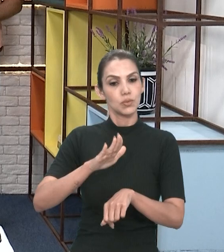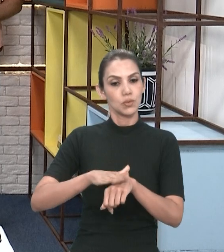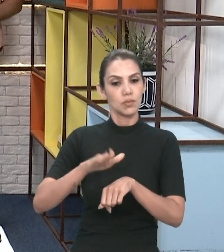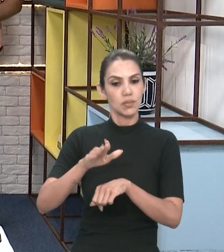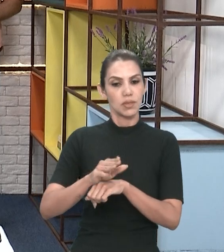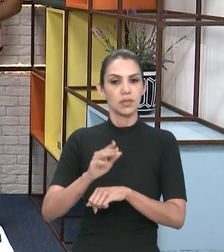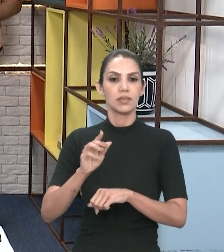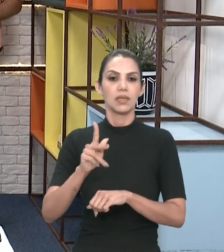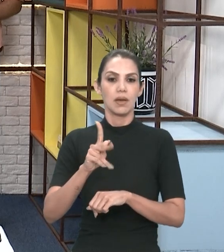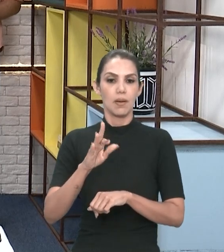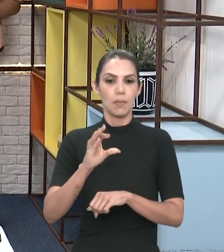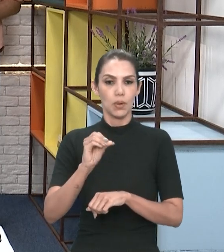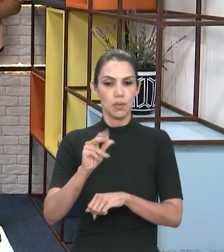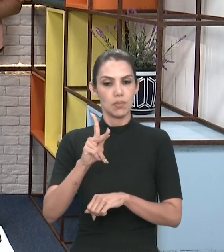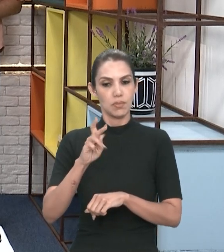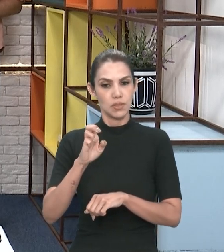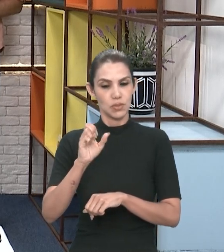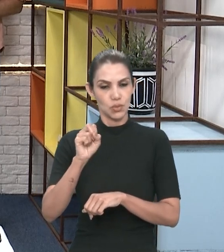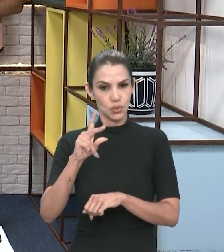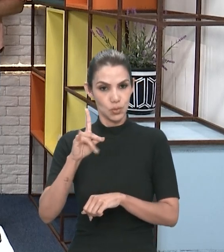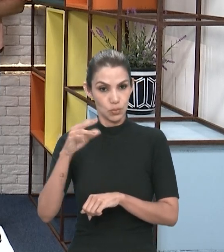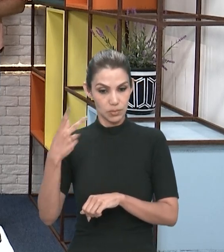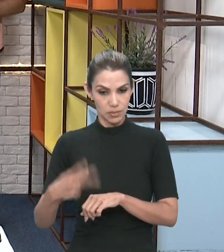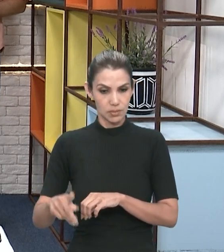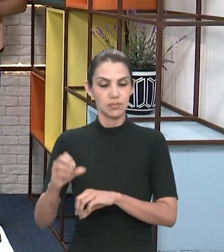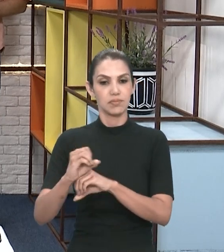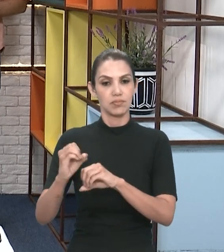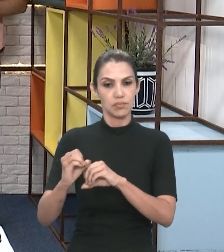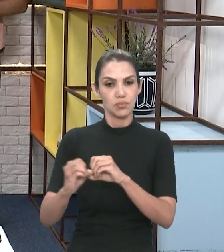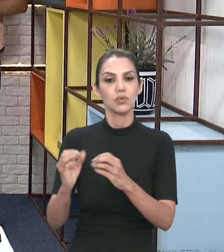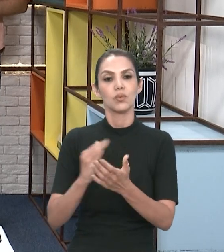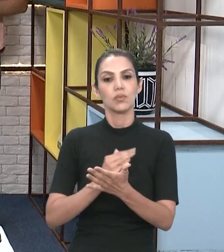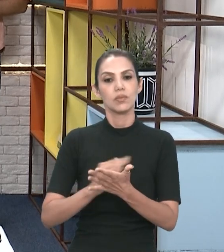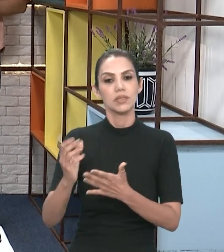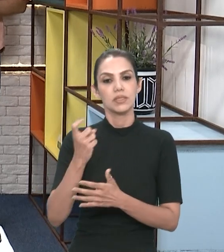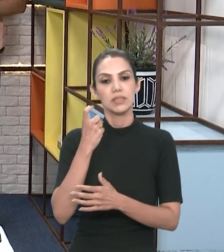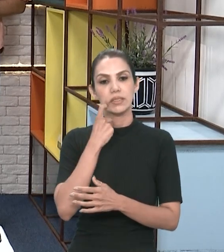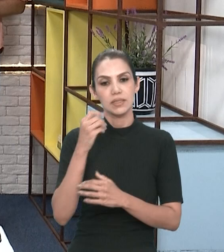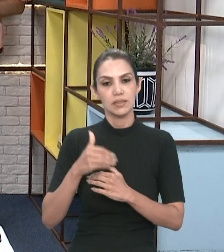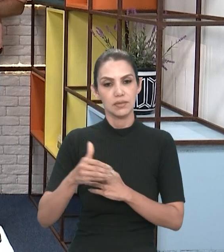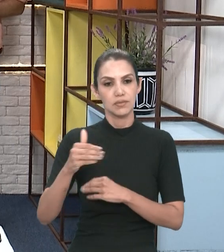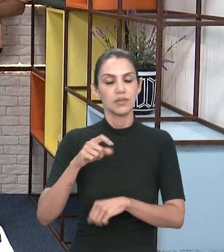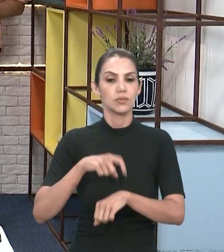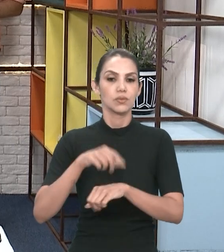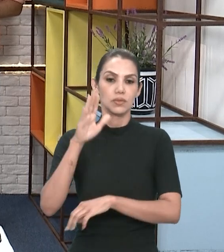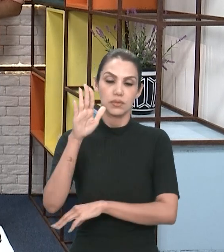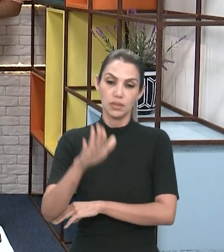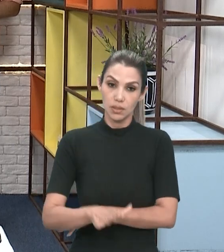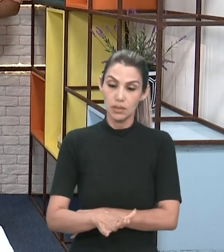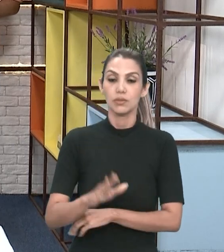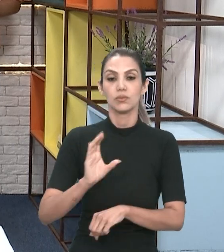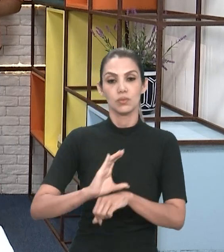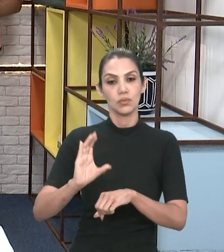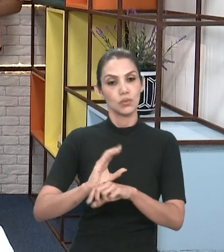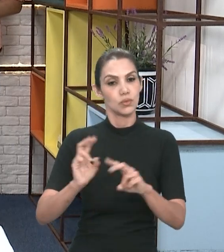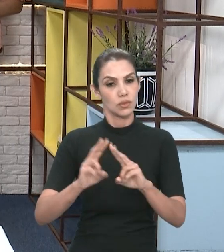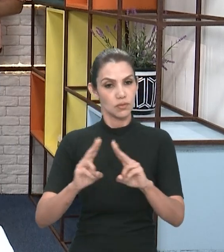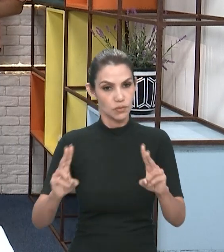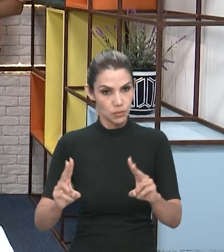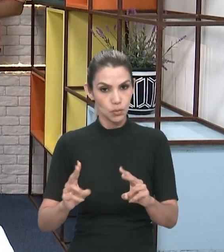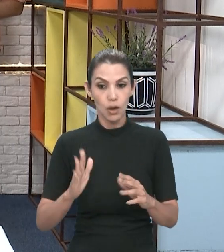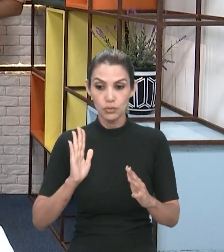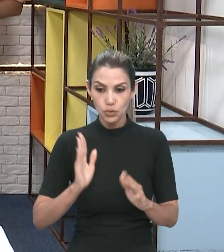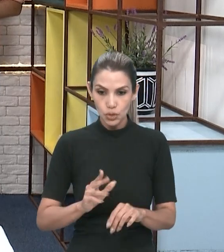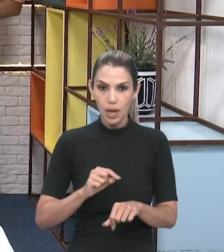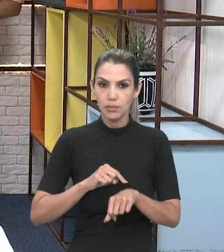começa nesta sexta-feira, agora, 1h30 da tarde. O curso será online e por mais que as aulas já comecem nessa